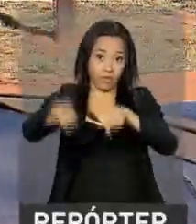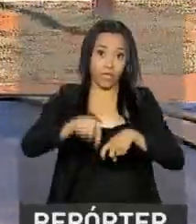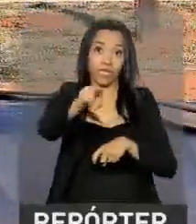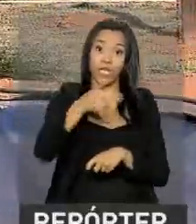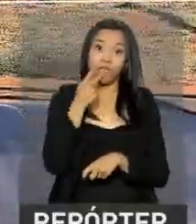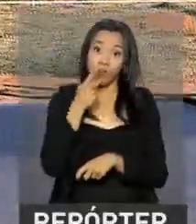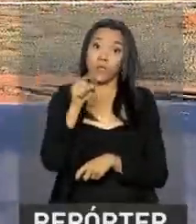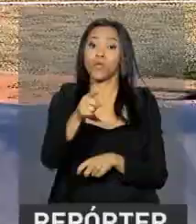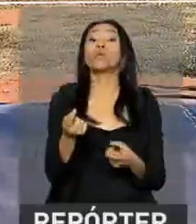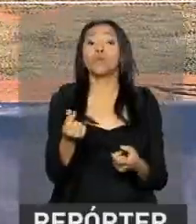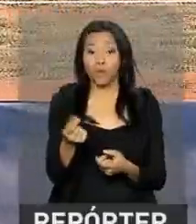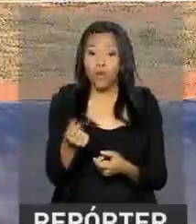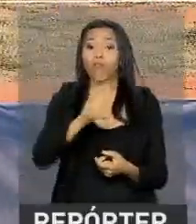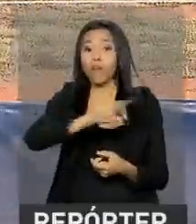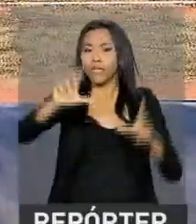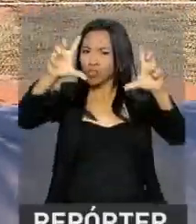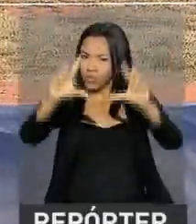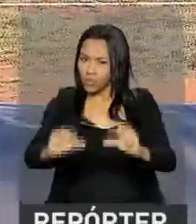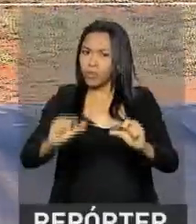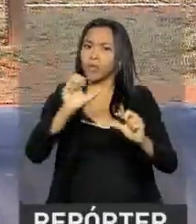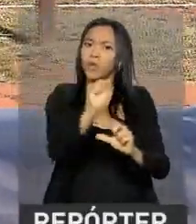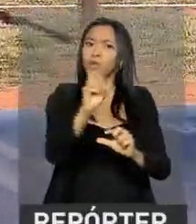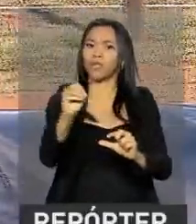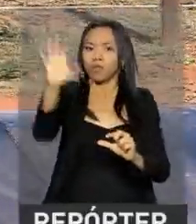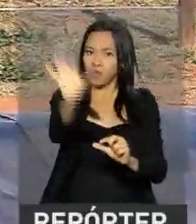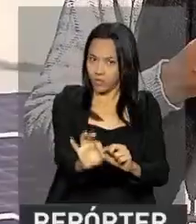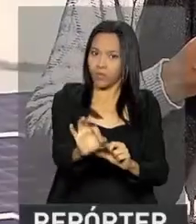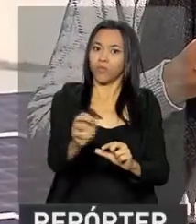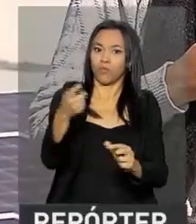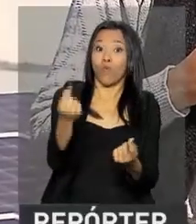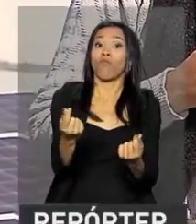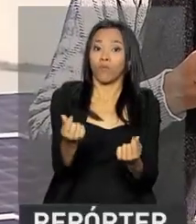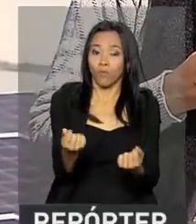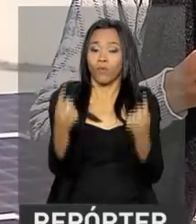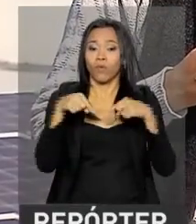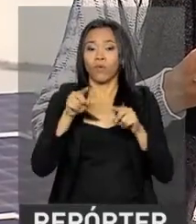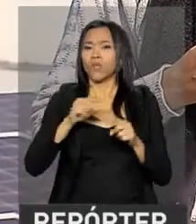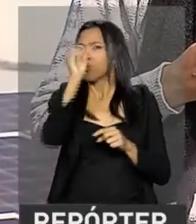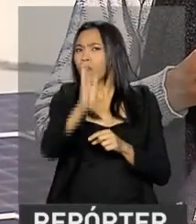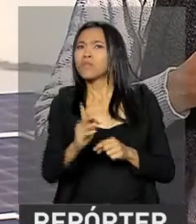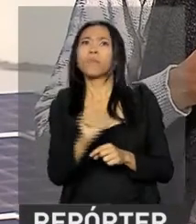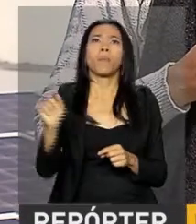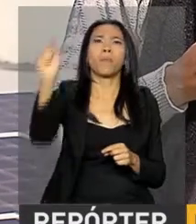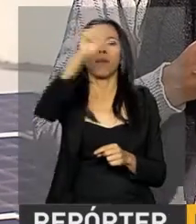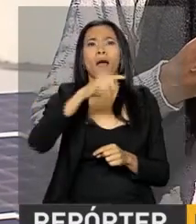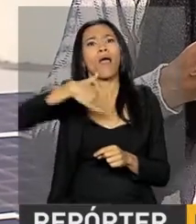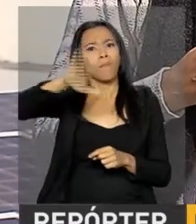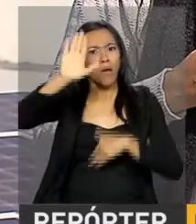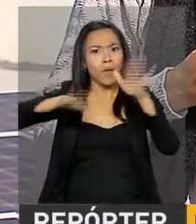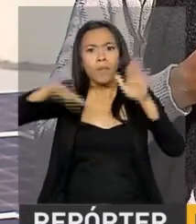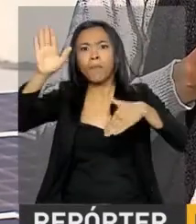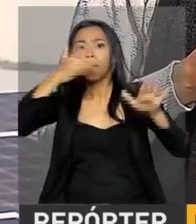custo da energia deverá cair em torno de 80% em todo o país é cada vez maior o número de